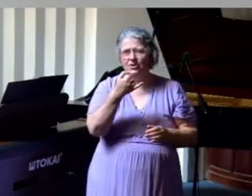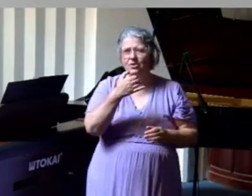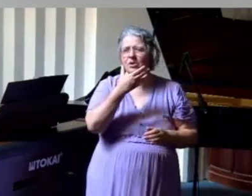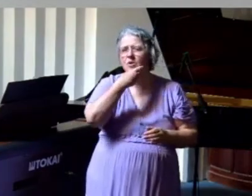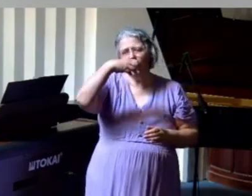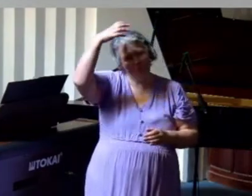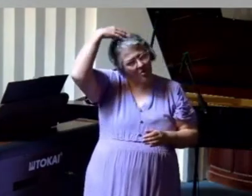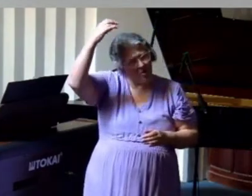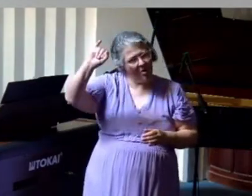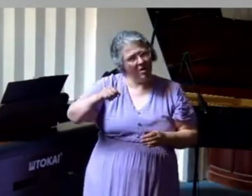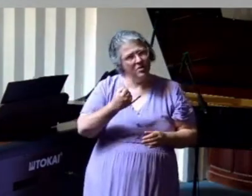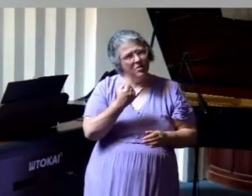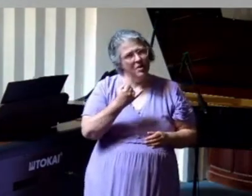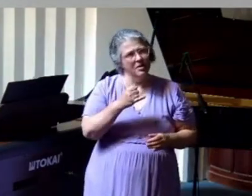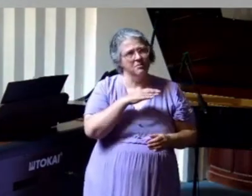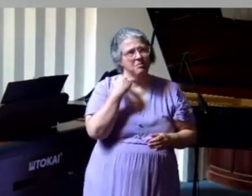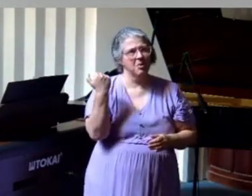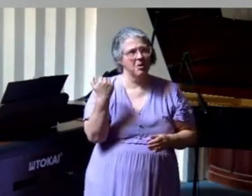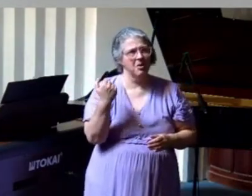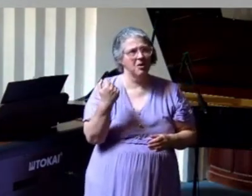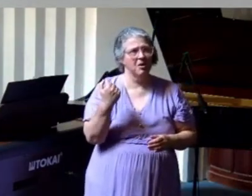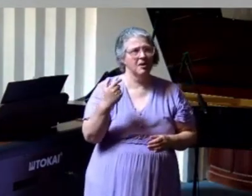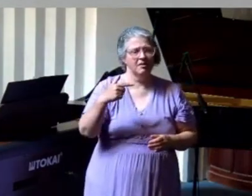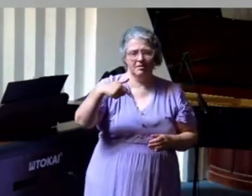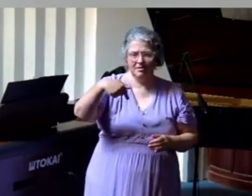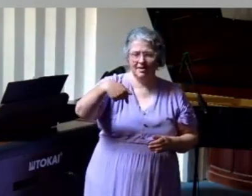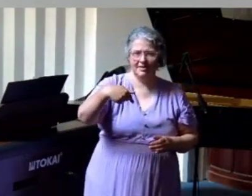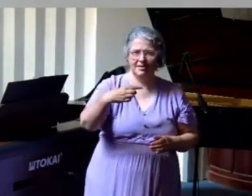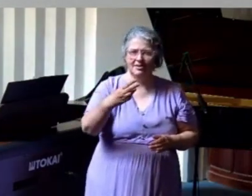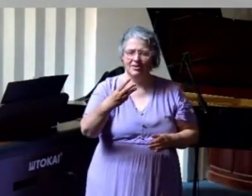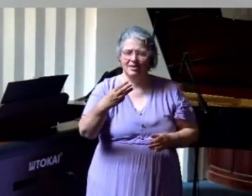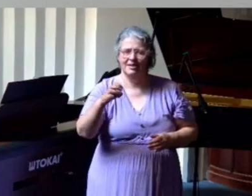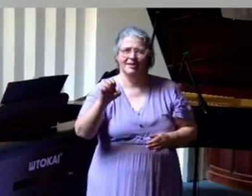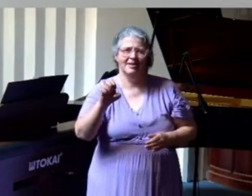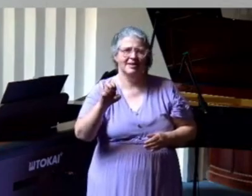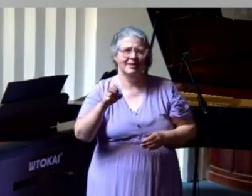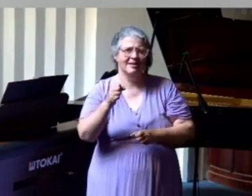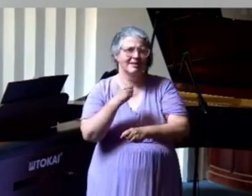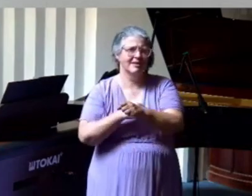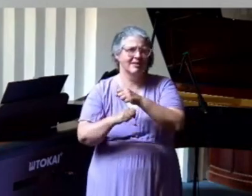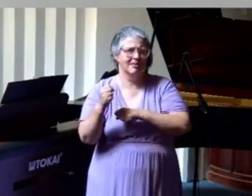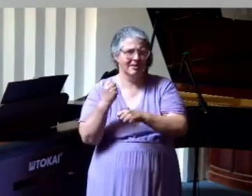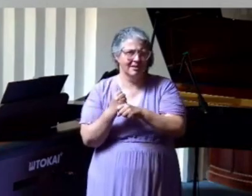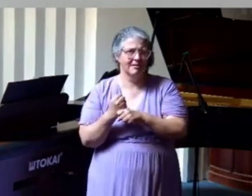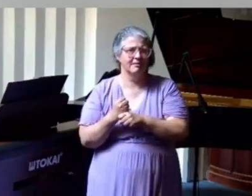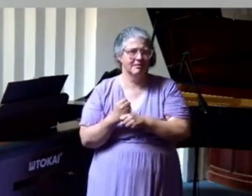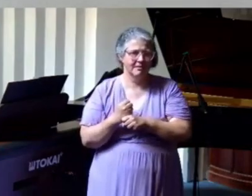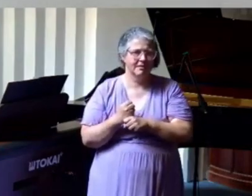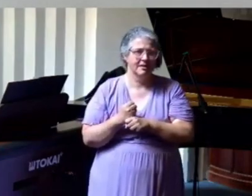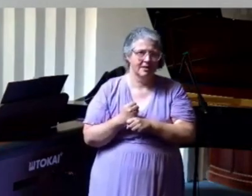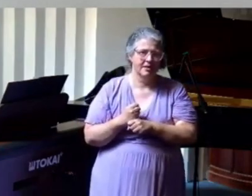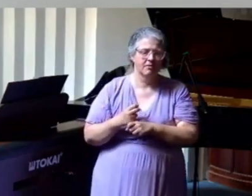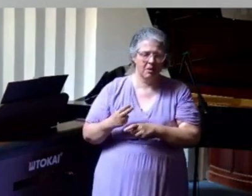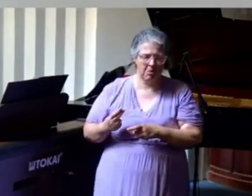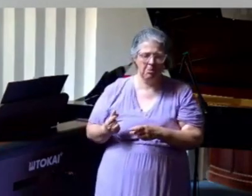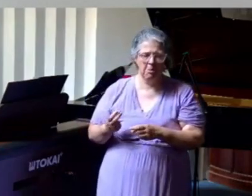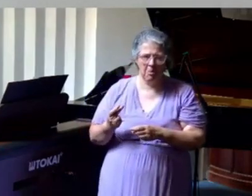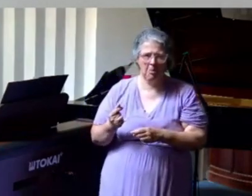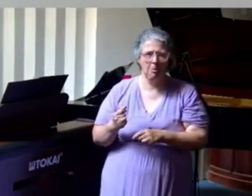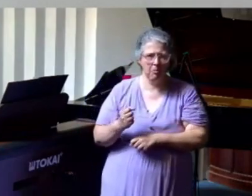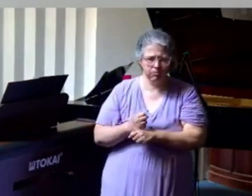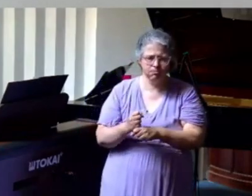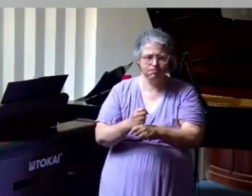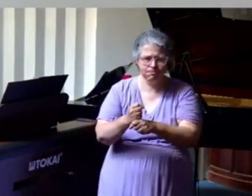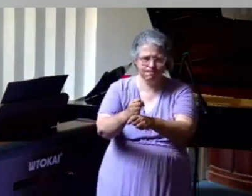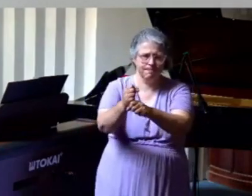Então, aproximadamente 40 anos de reinado desse homem. E como isso se dá depois de ser preservado, então? Bom,